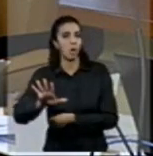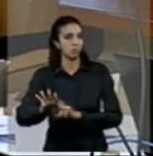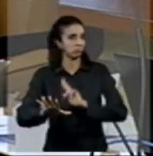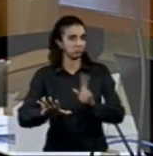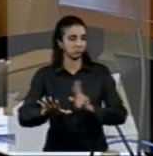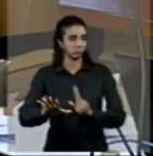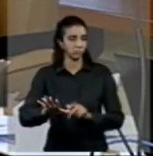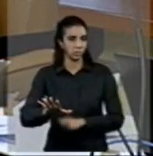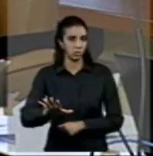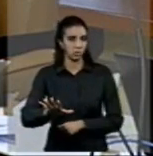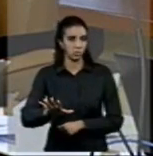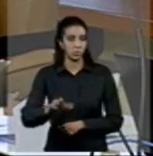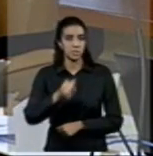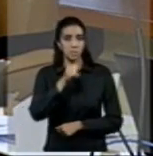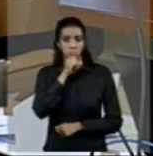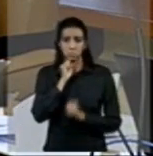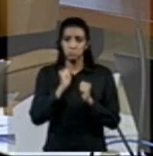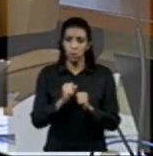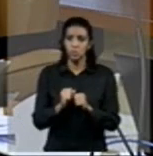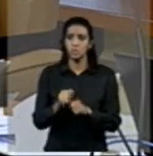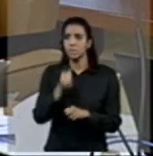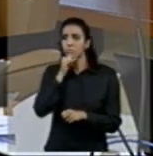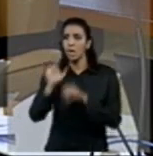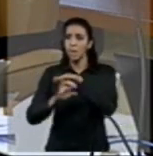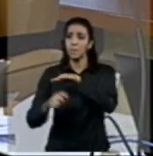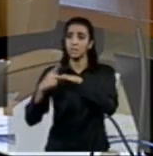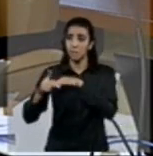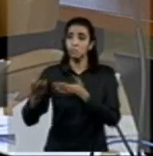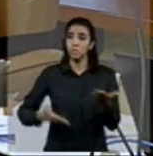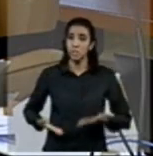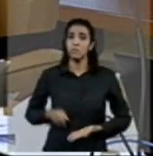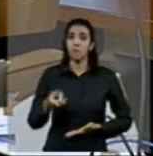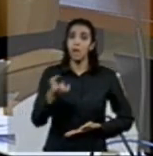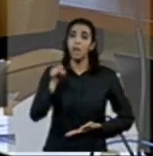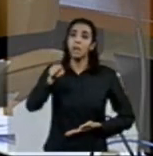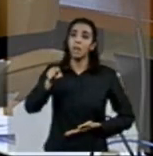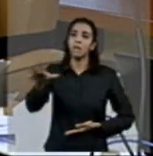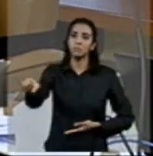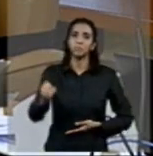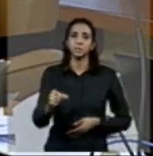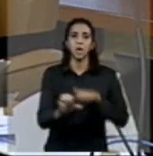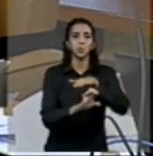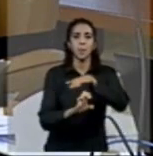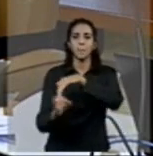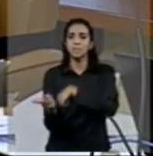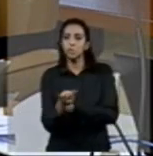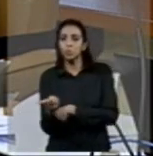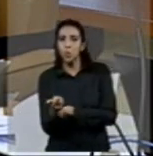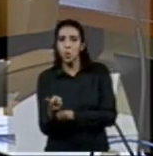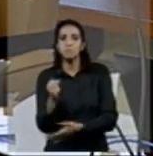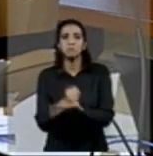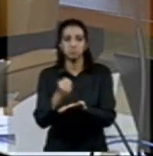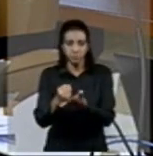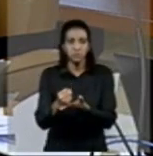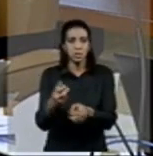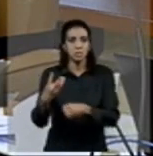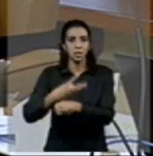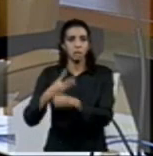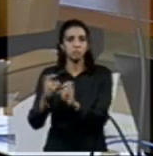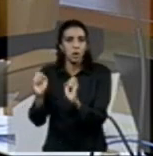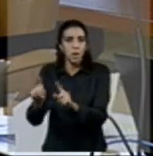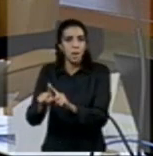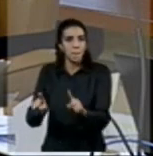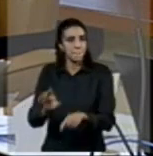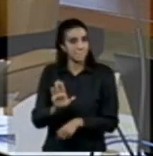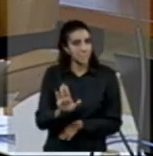da possibilidade de contratação da prestação de serviço entre duas empresas, mas sim a aferir, no